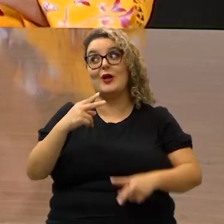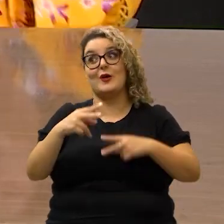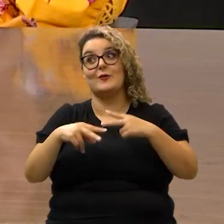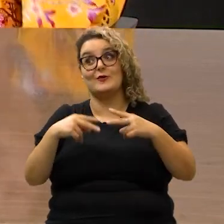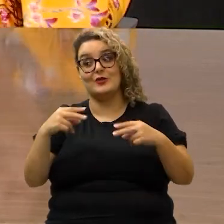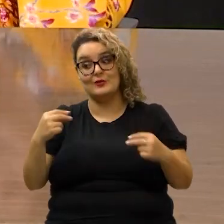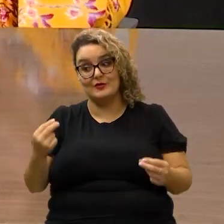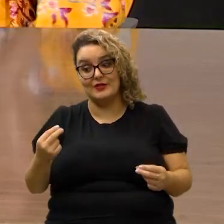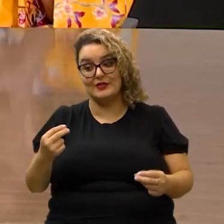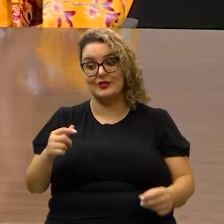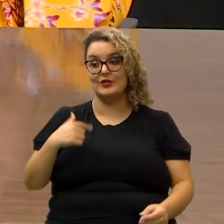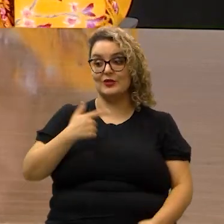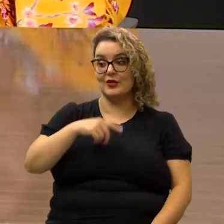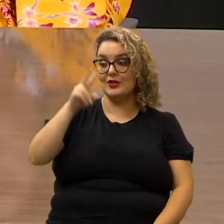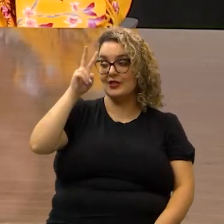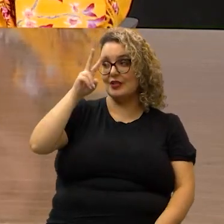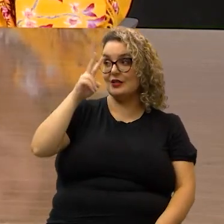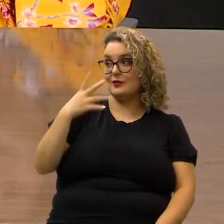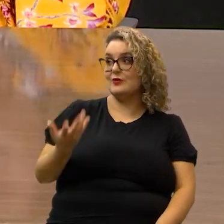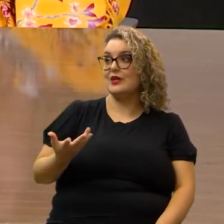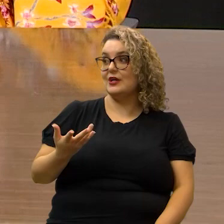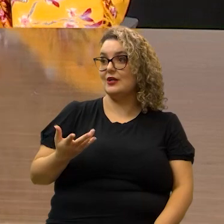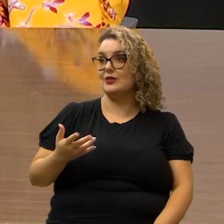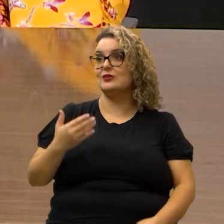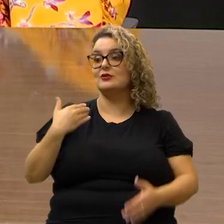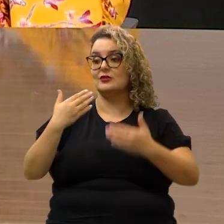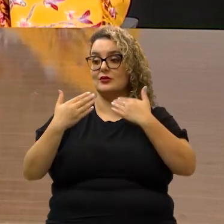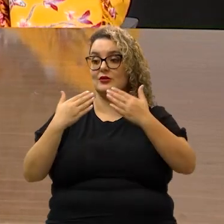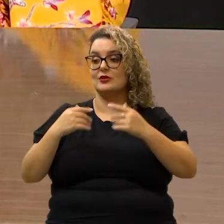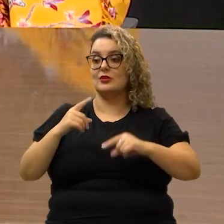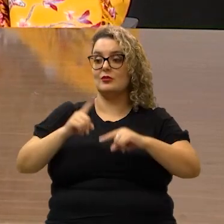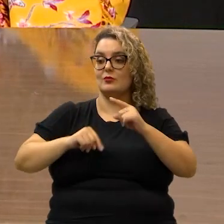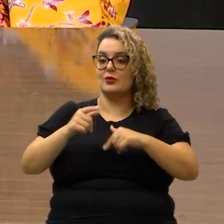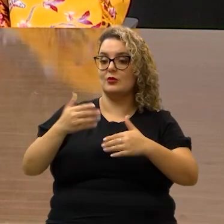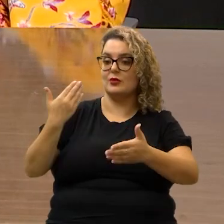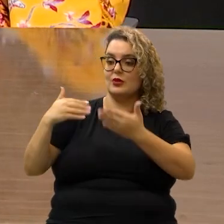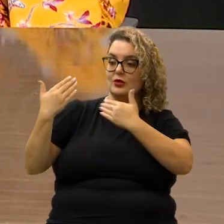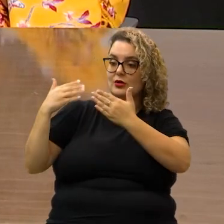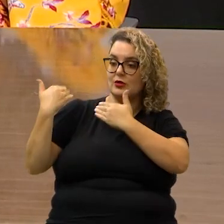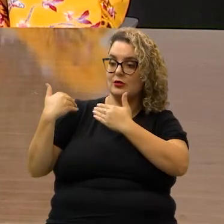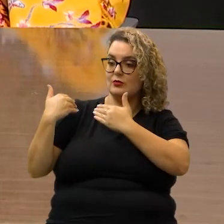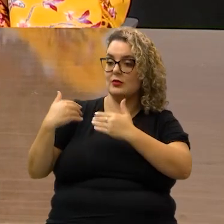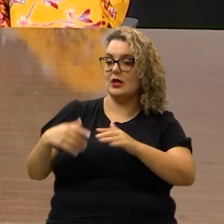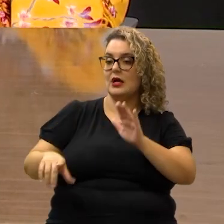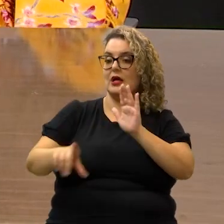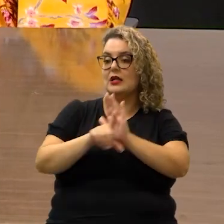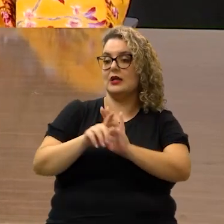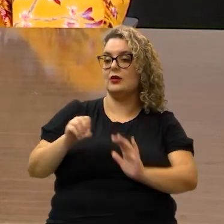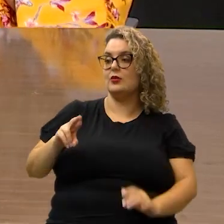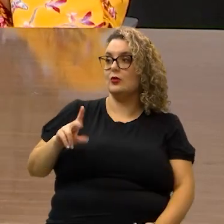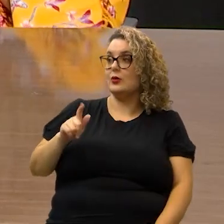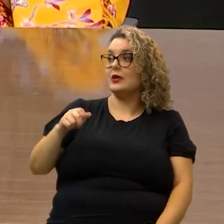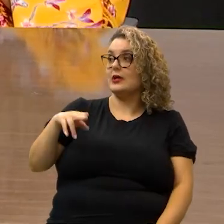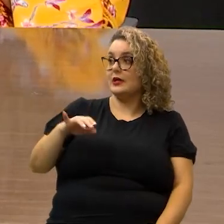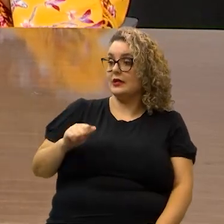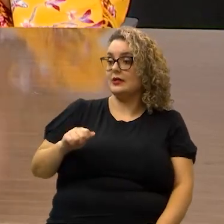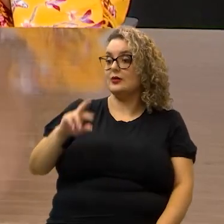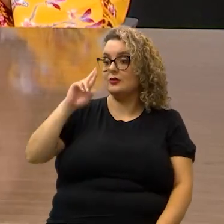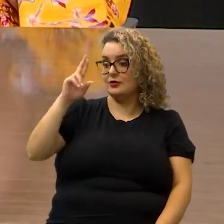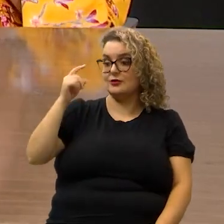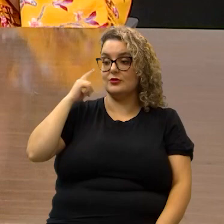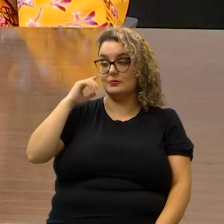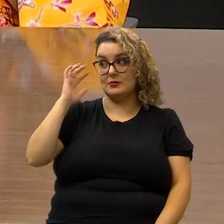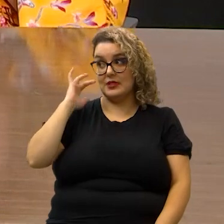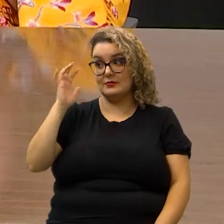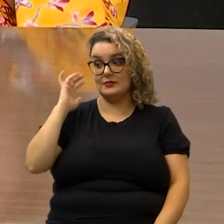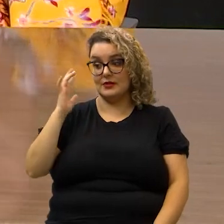lembrar um pouquinho, já conversamos em outros produtos. Lá atrás, quando foi feita a lei orgânica do município, o senhor inclusive já pensava nessa questão do